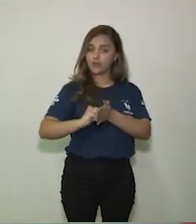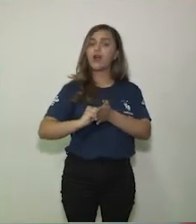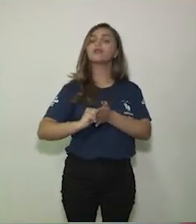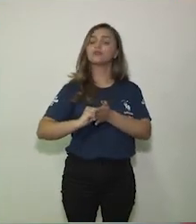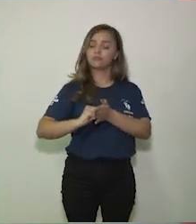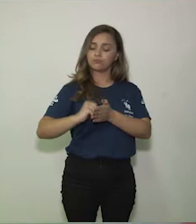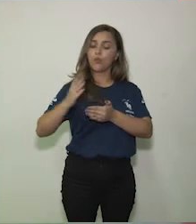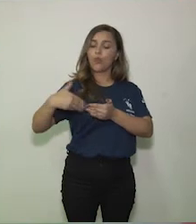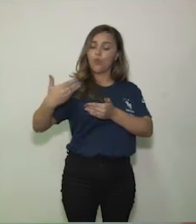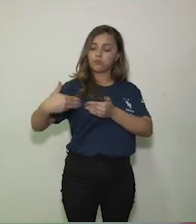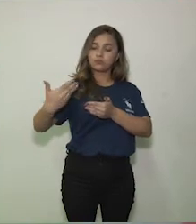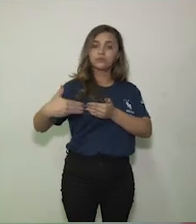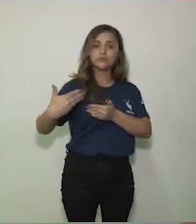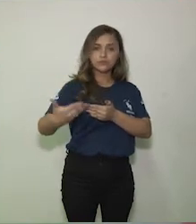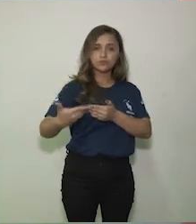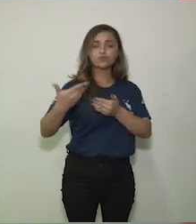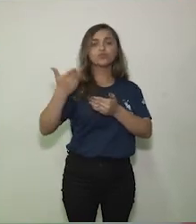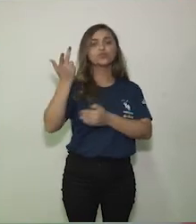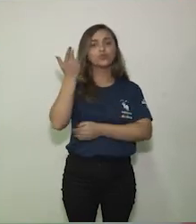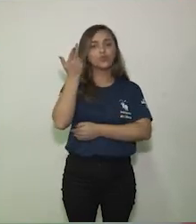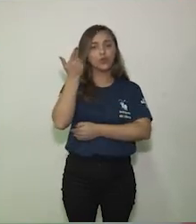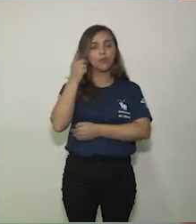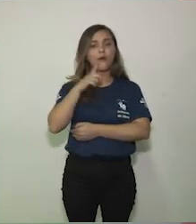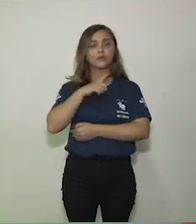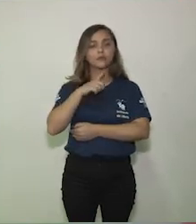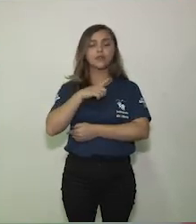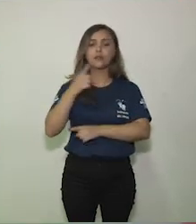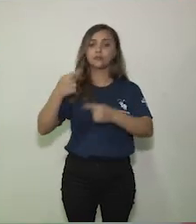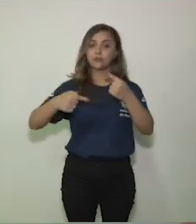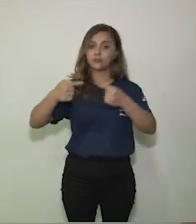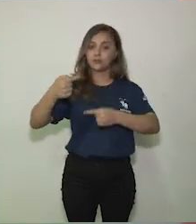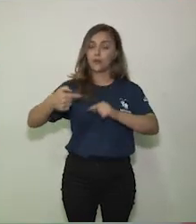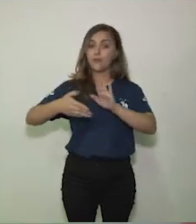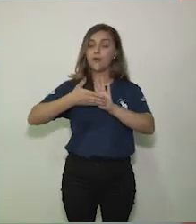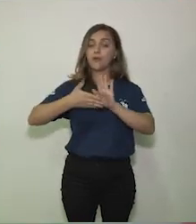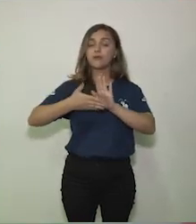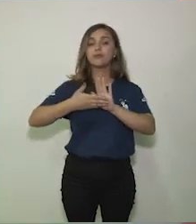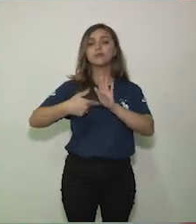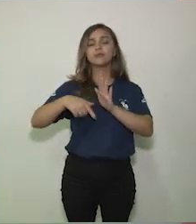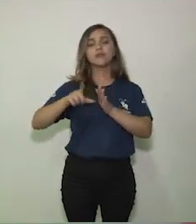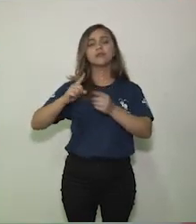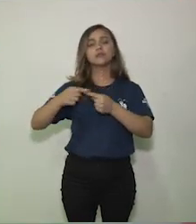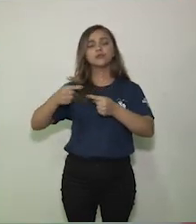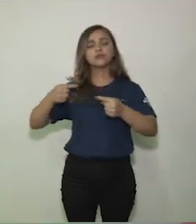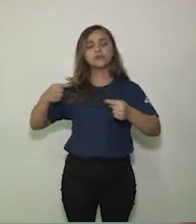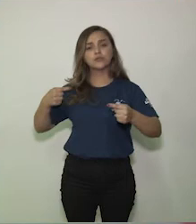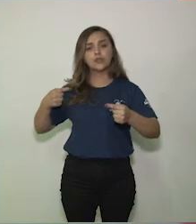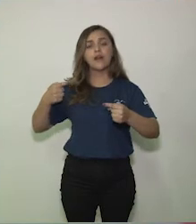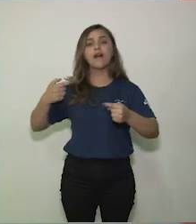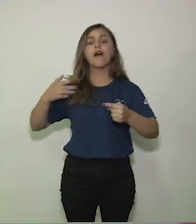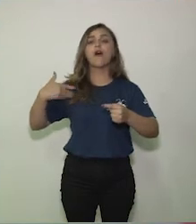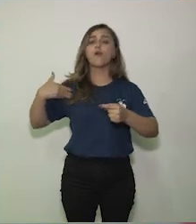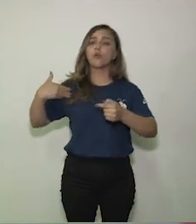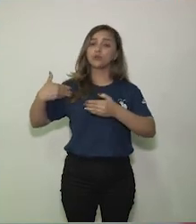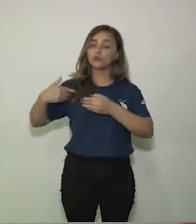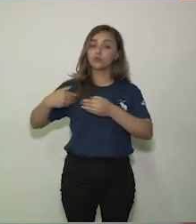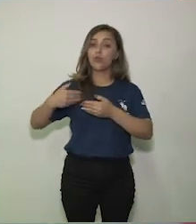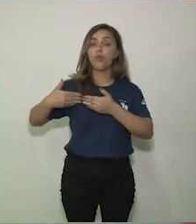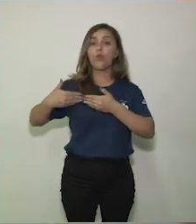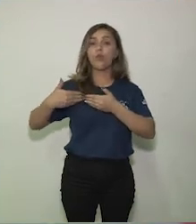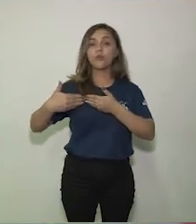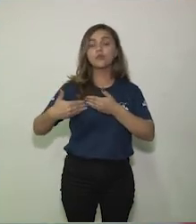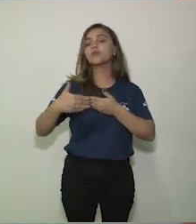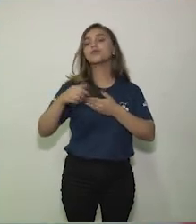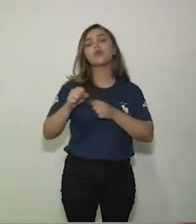funcionamento. Aliás, uma medida discutida, iniciada logo nos primeiros dias da pandemia com a